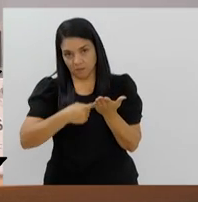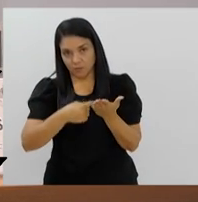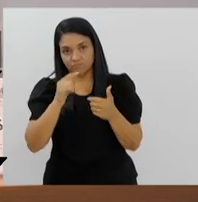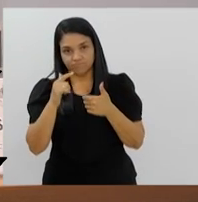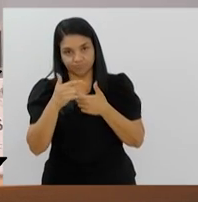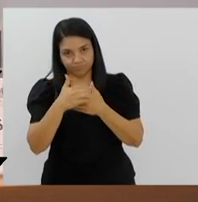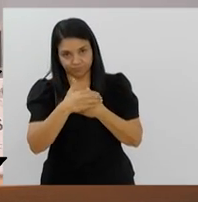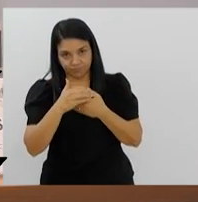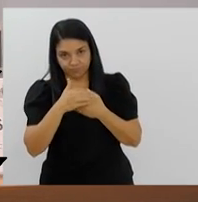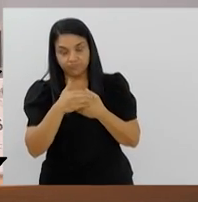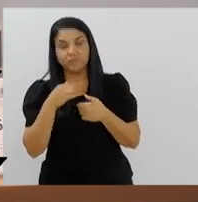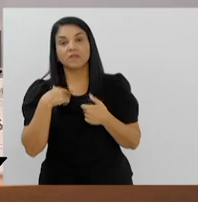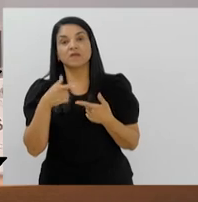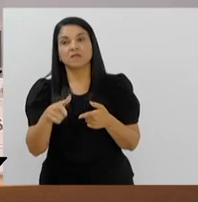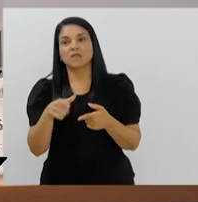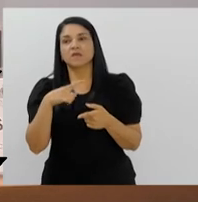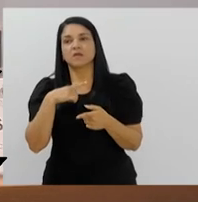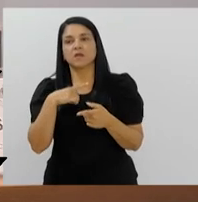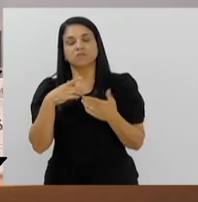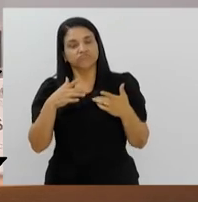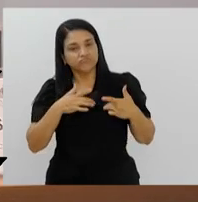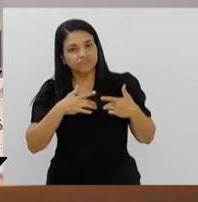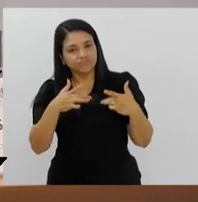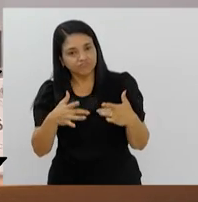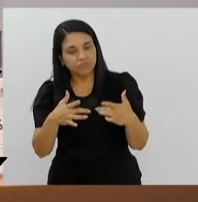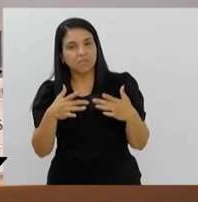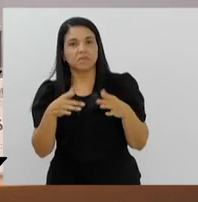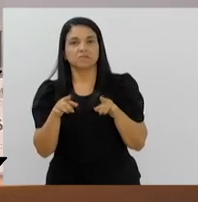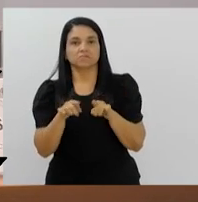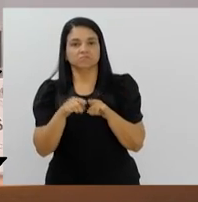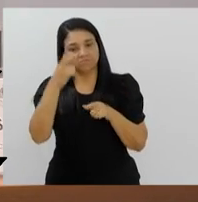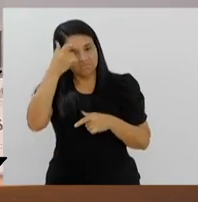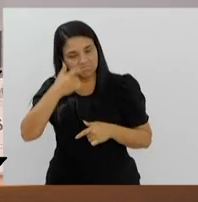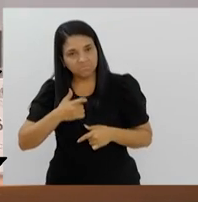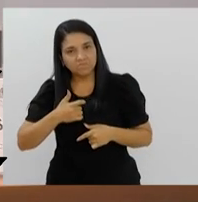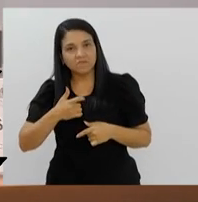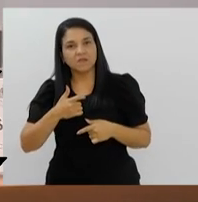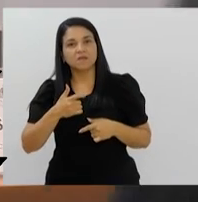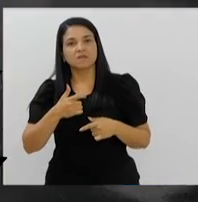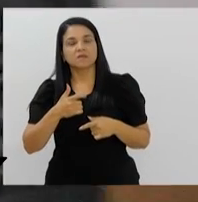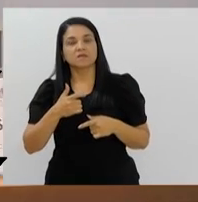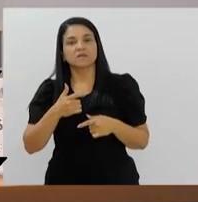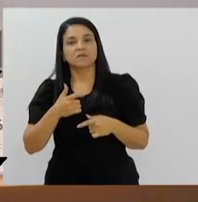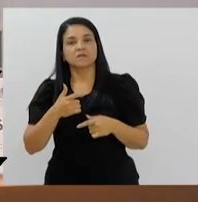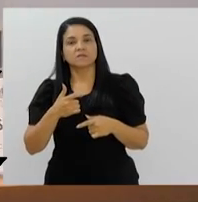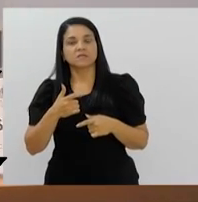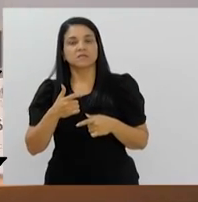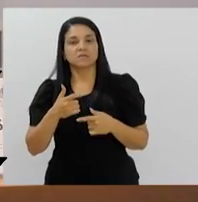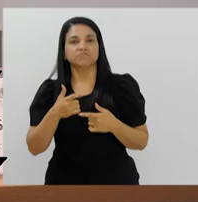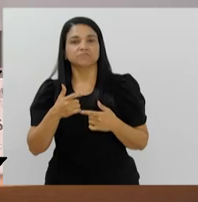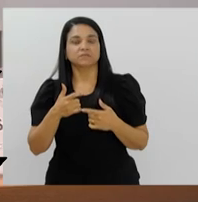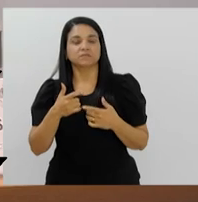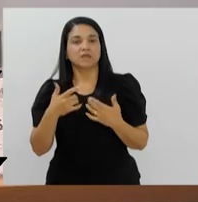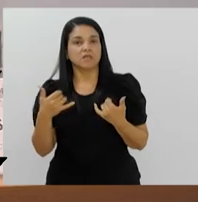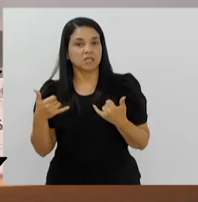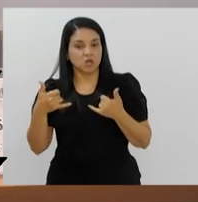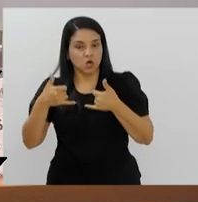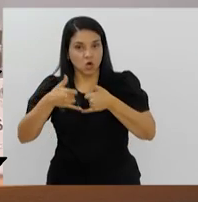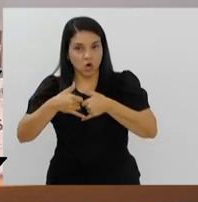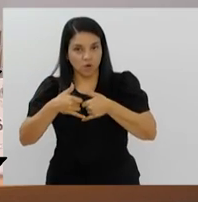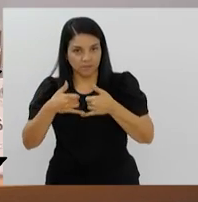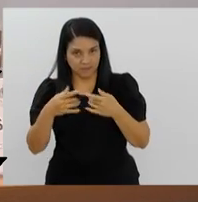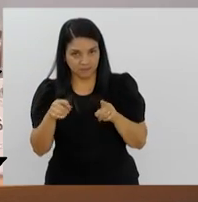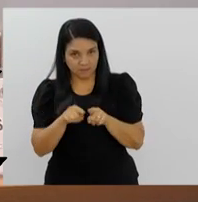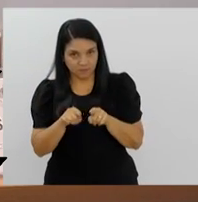minha minha disposição tá para disponibilizar esse canal direto enfim não vou